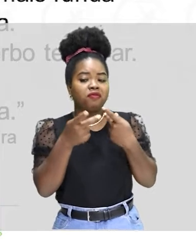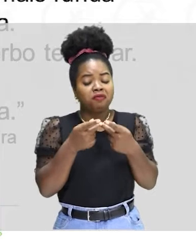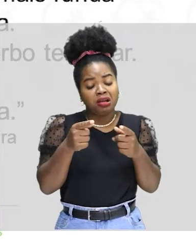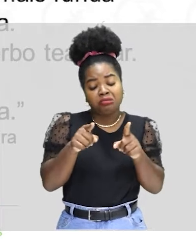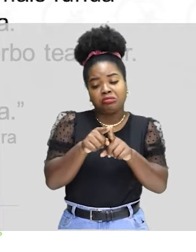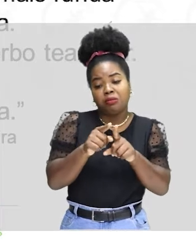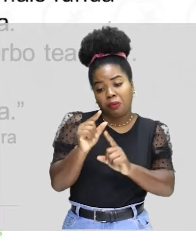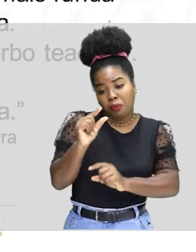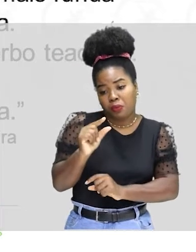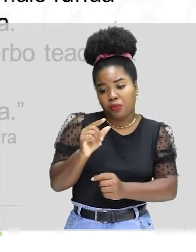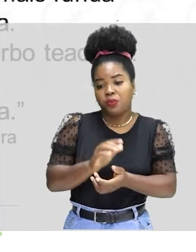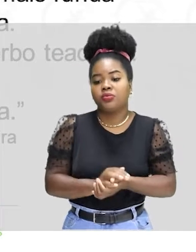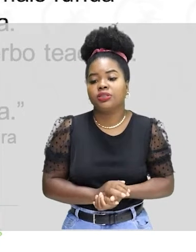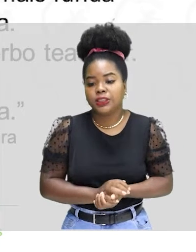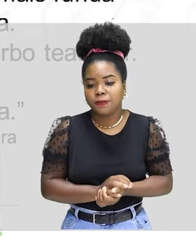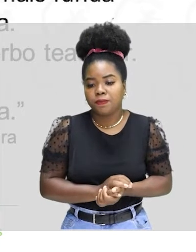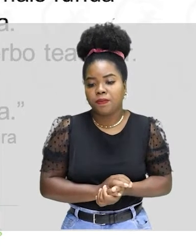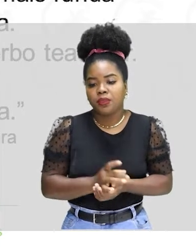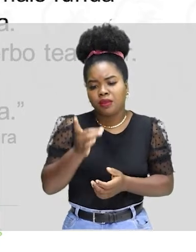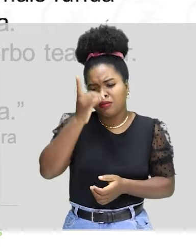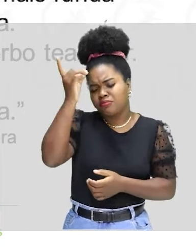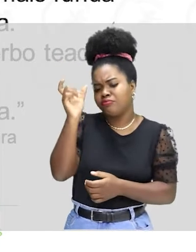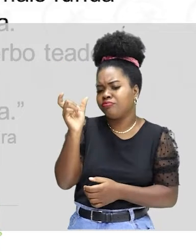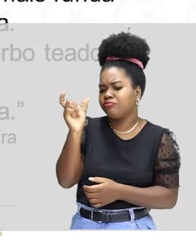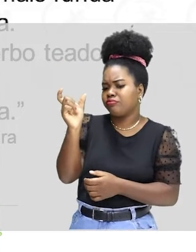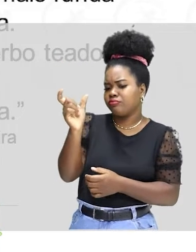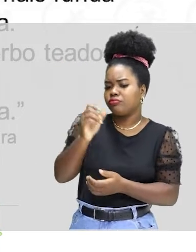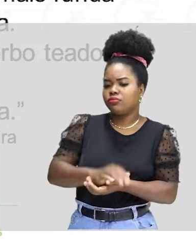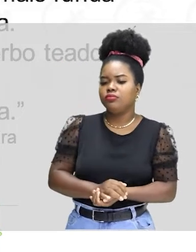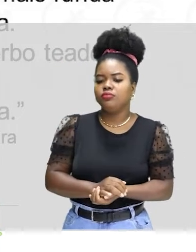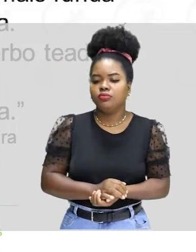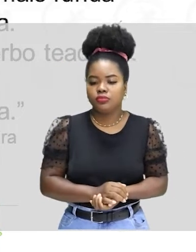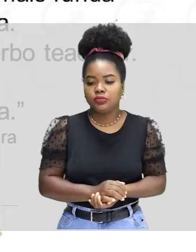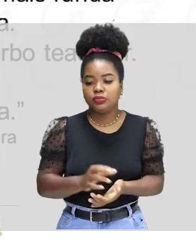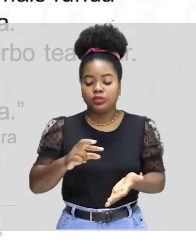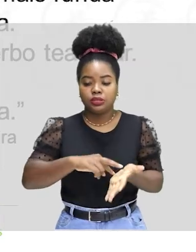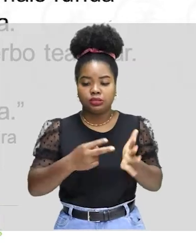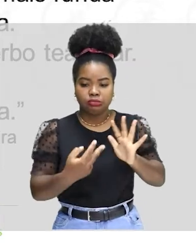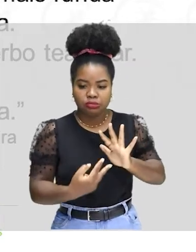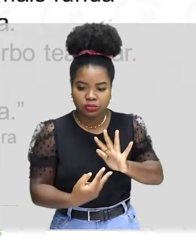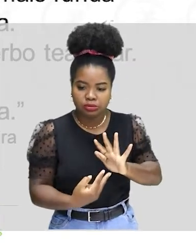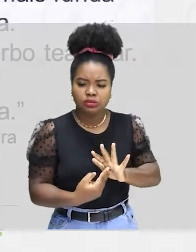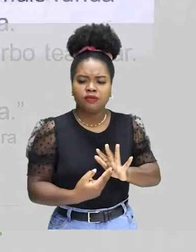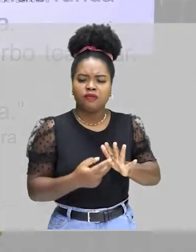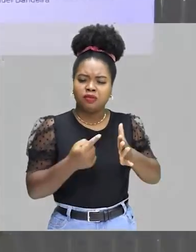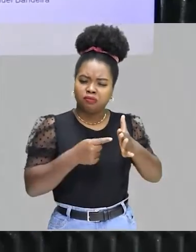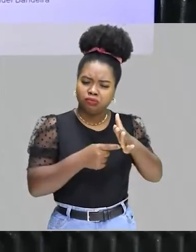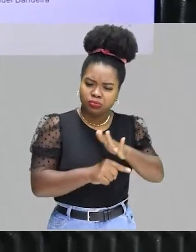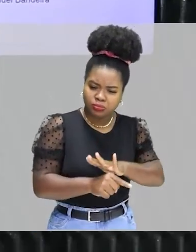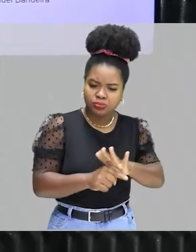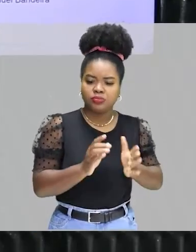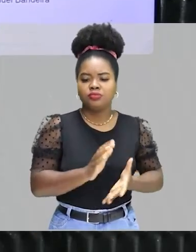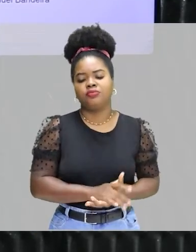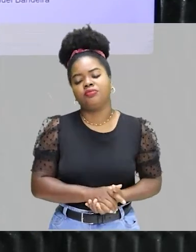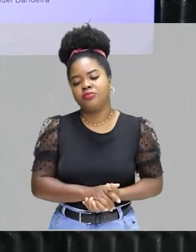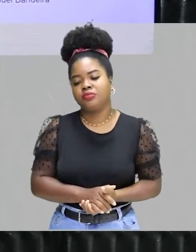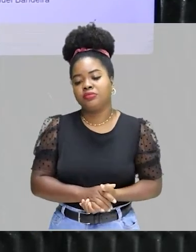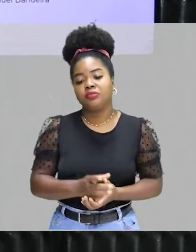mais funda e mais cotidiana. Inventei, por exemplo, o verbo te